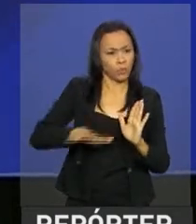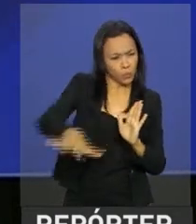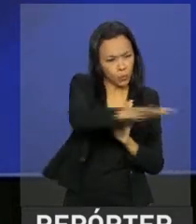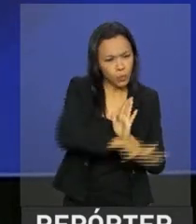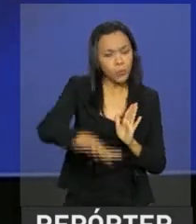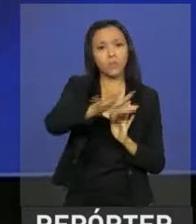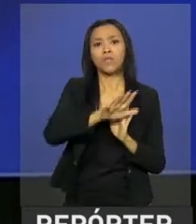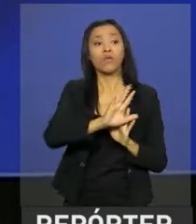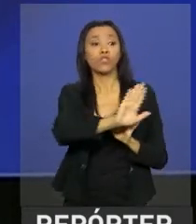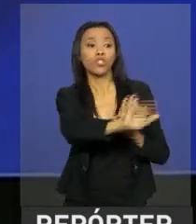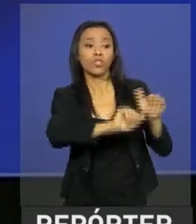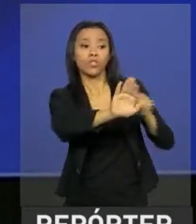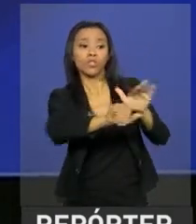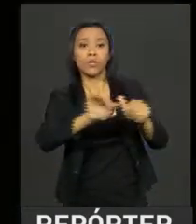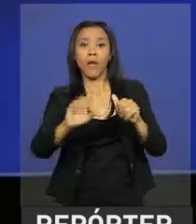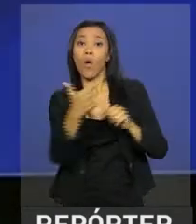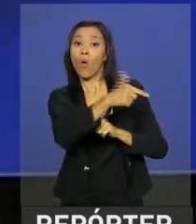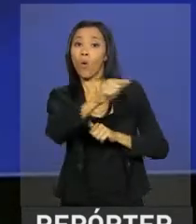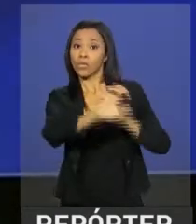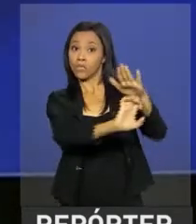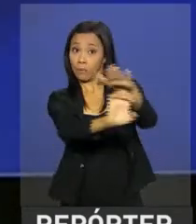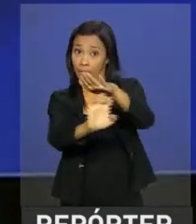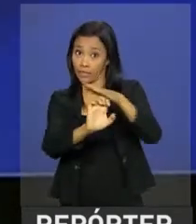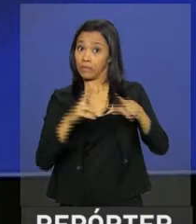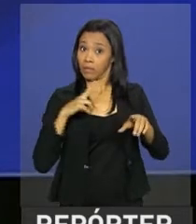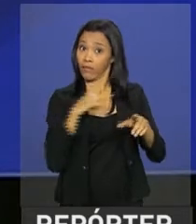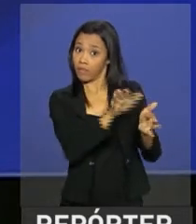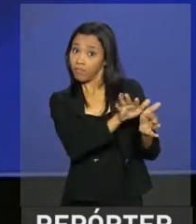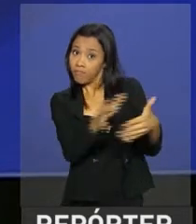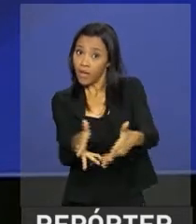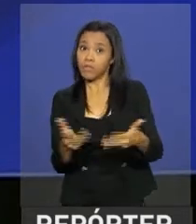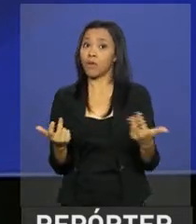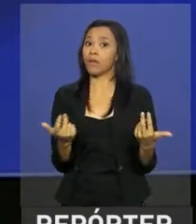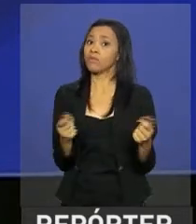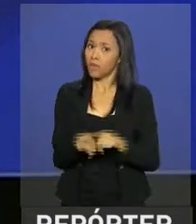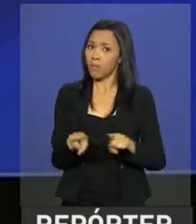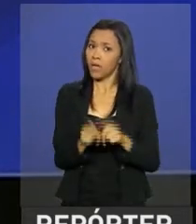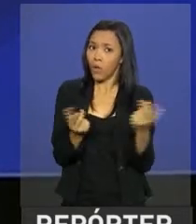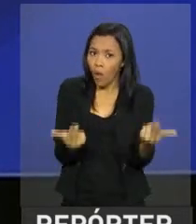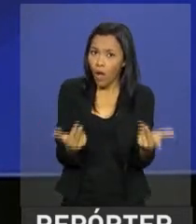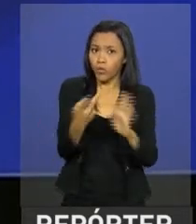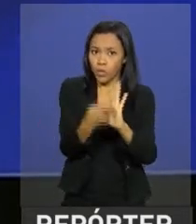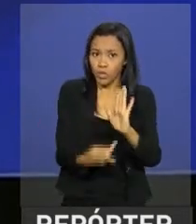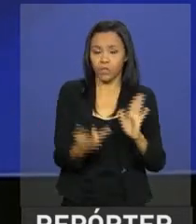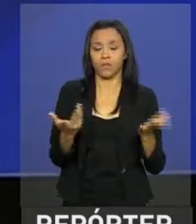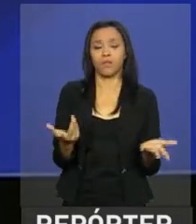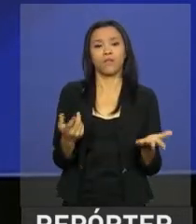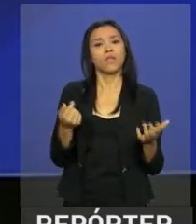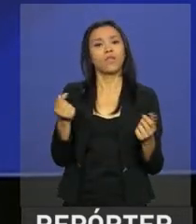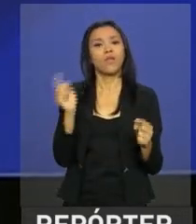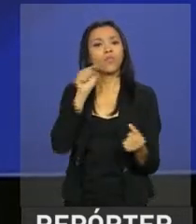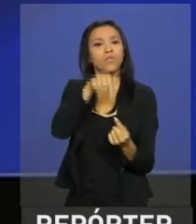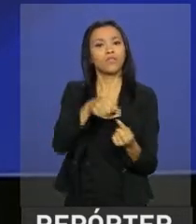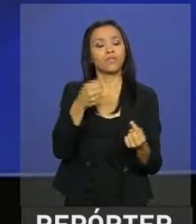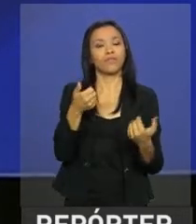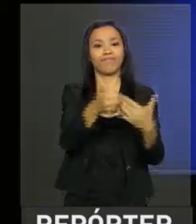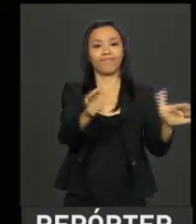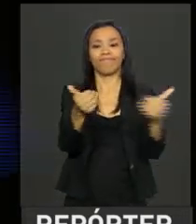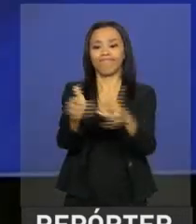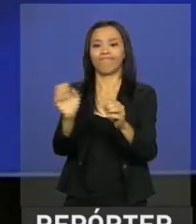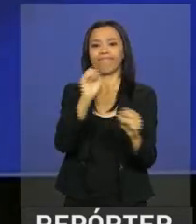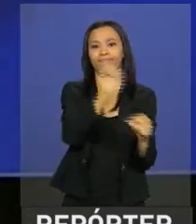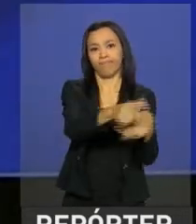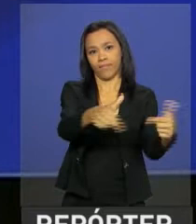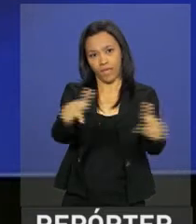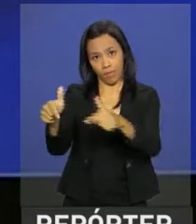os setores da iniciativa privada que possam participar, doutor Jorge, deste projeto e possam, portanto, gerar empregos. O senhor sabe que nós